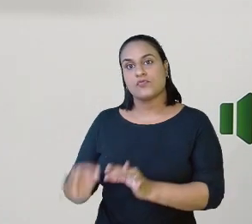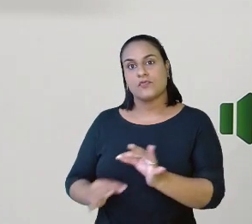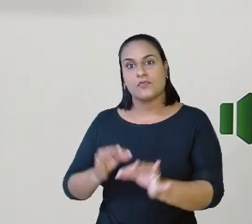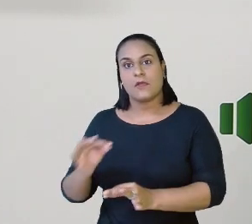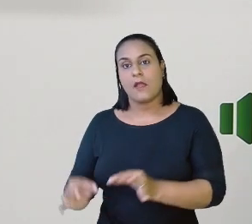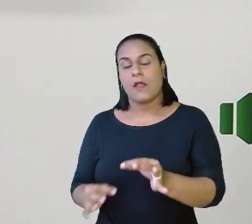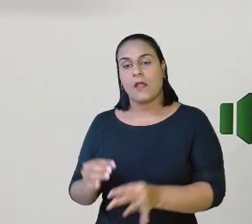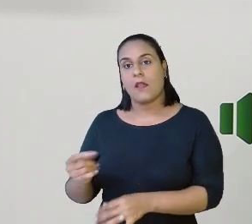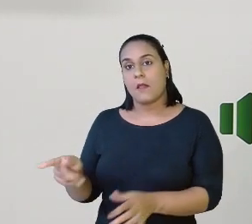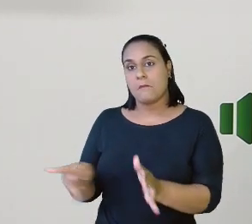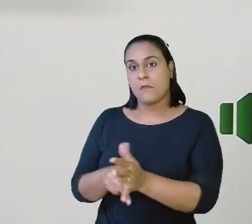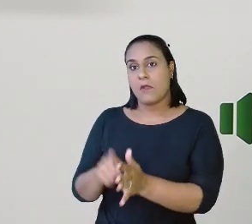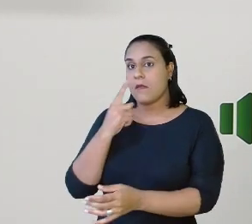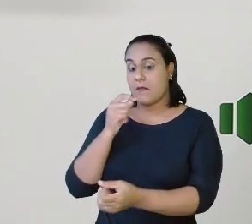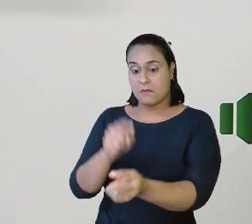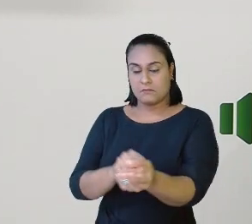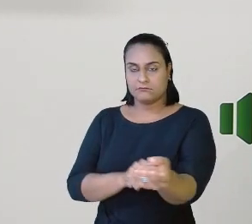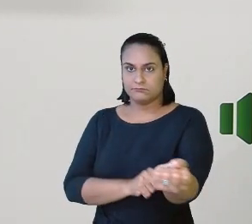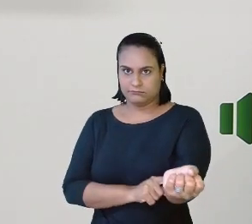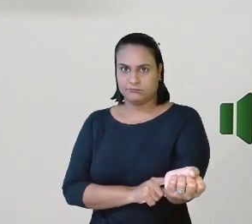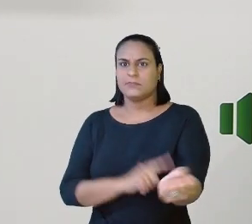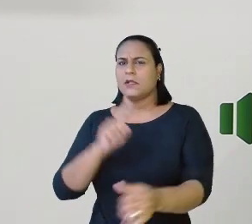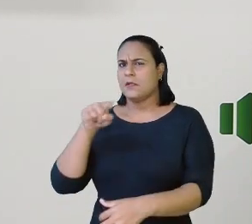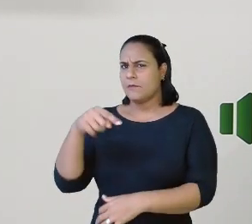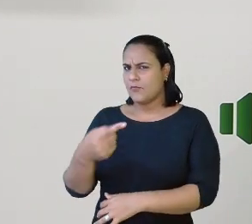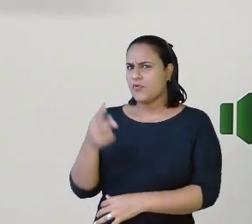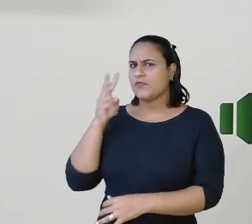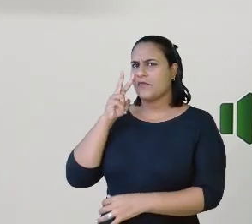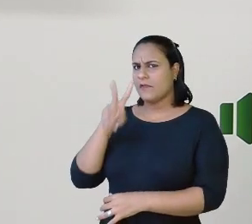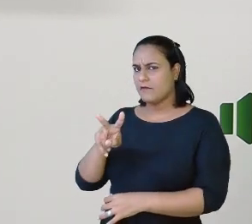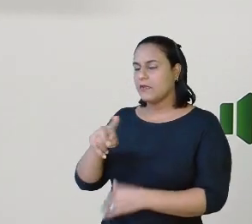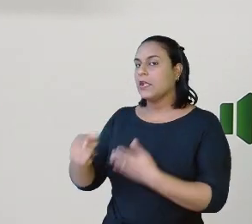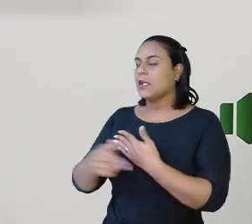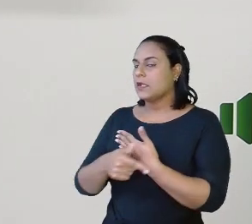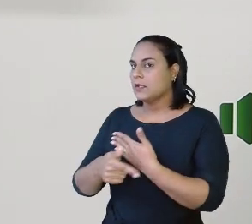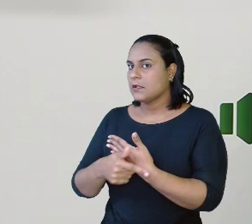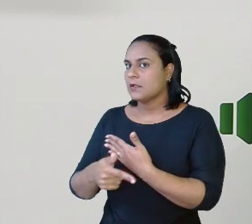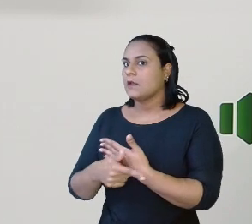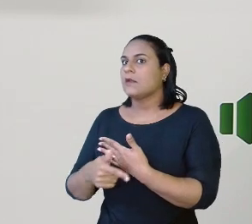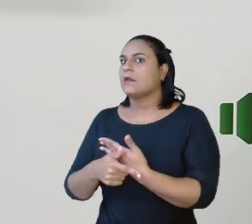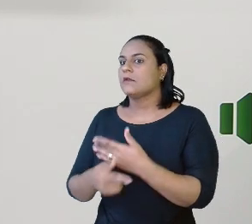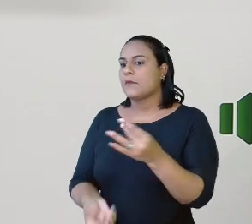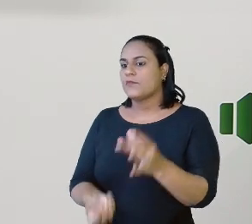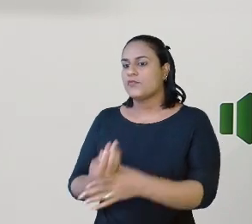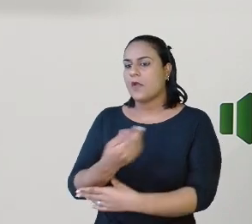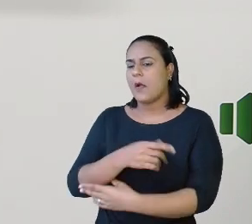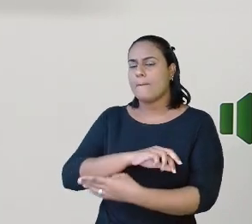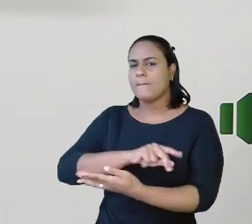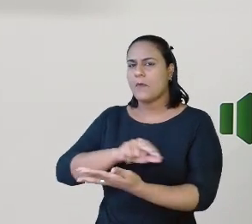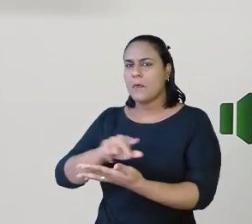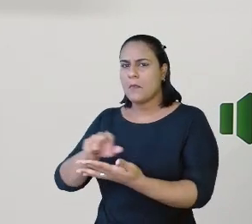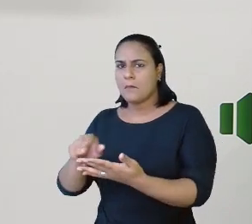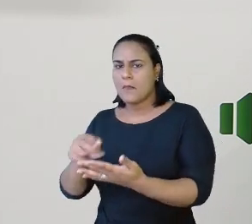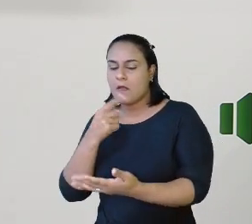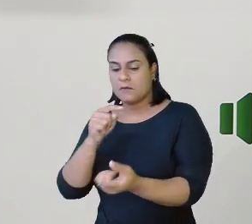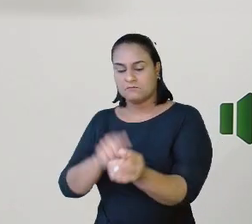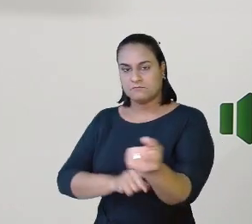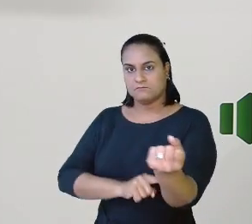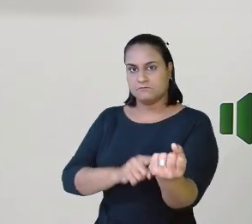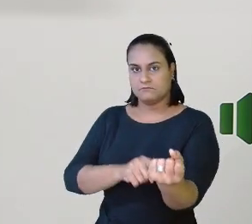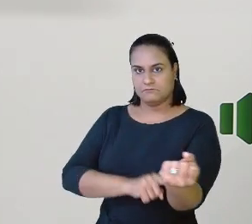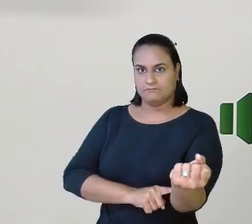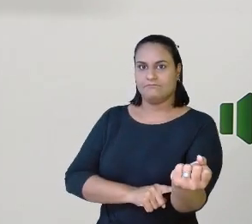que células são essas, mas ele também tem essa função de produzir esses elementos figurados do sangue. Estão